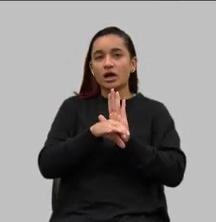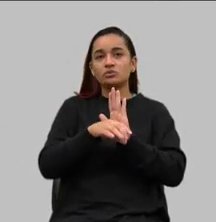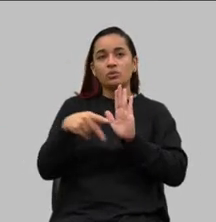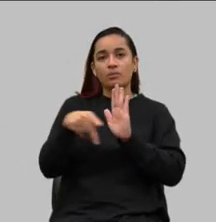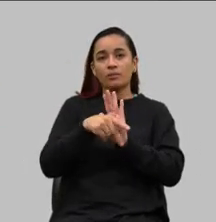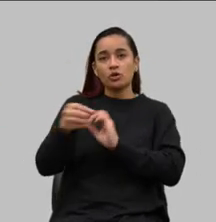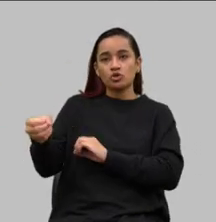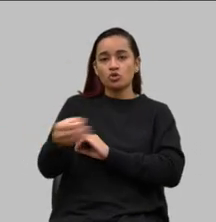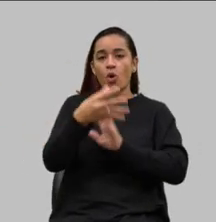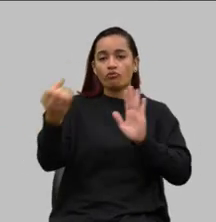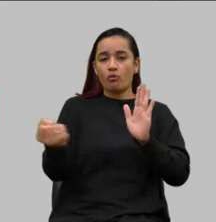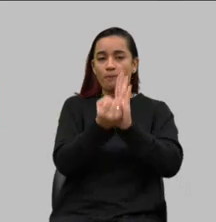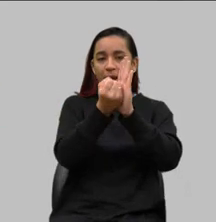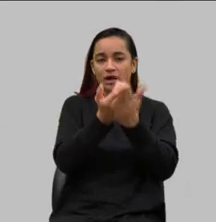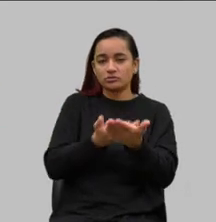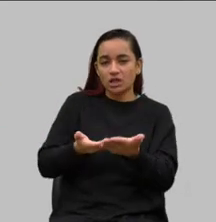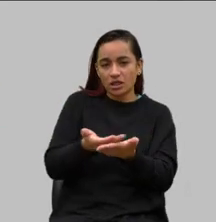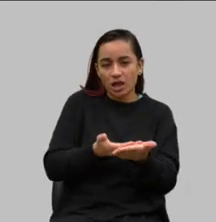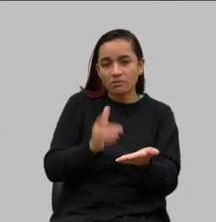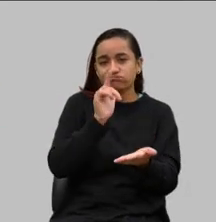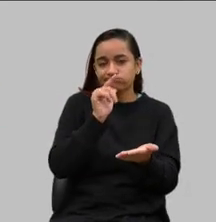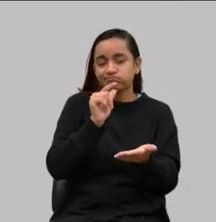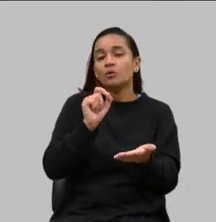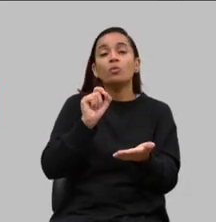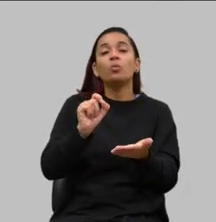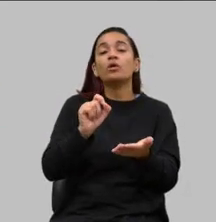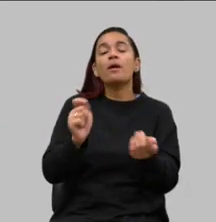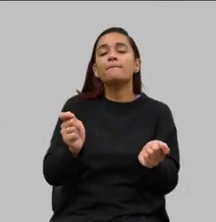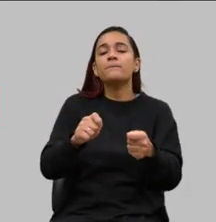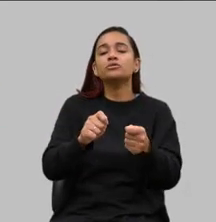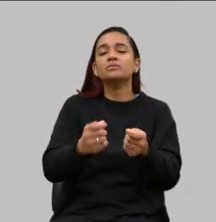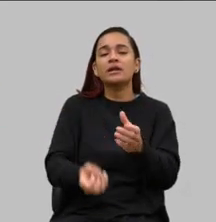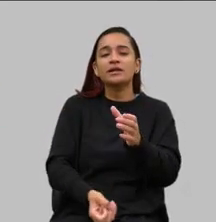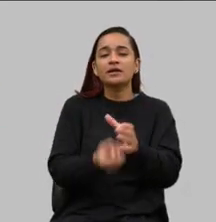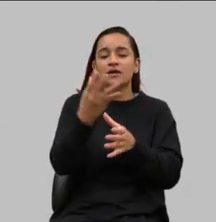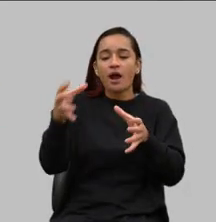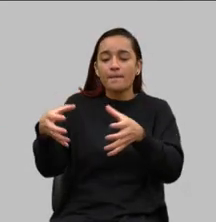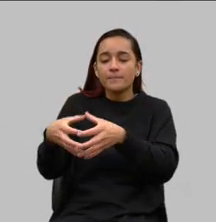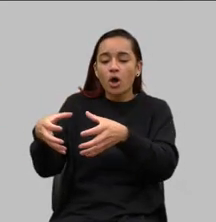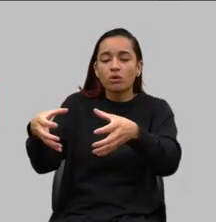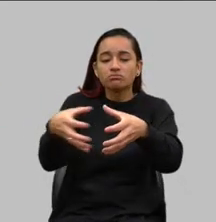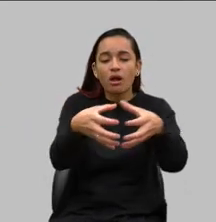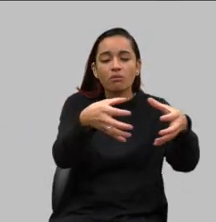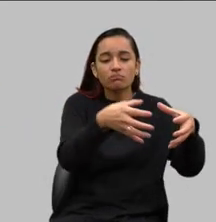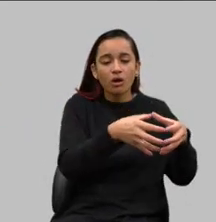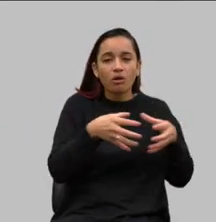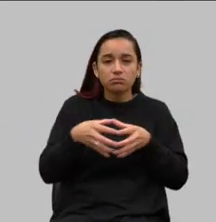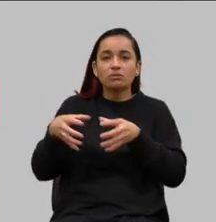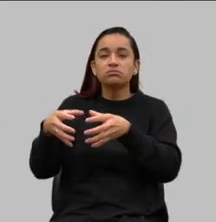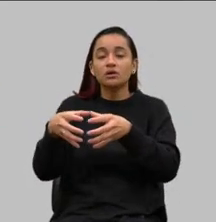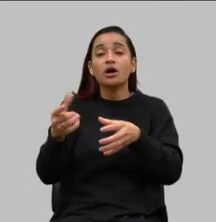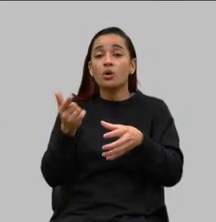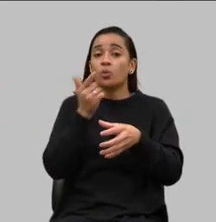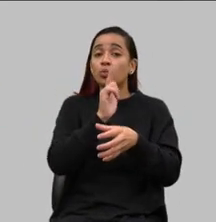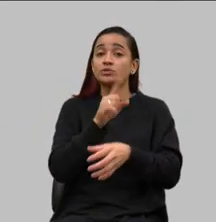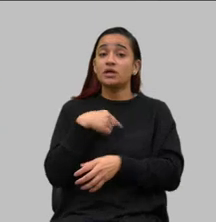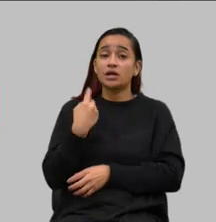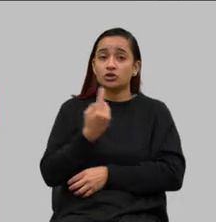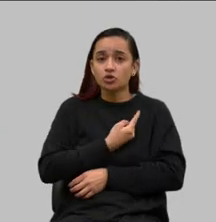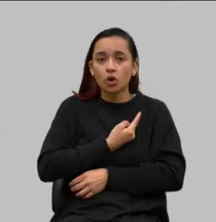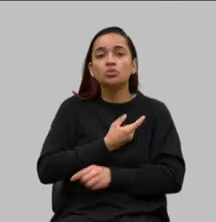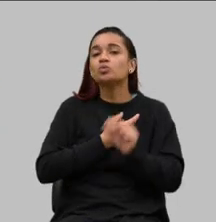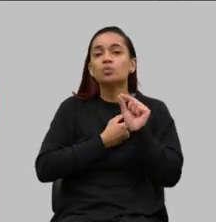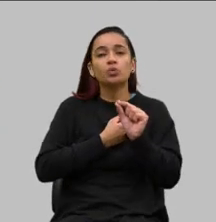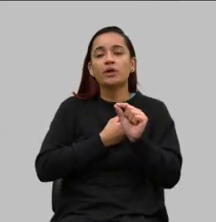Marco de S ento dando a possibilidade de criar blocos regionais para que a gente possa né garantir uma